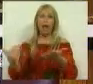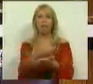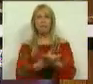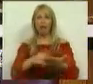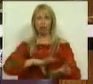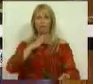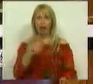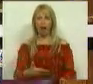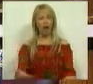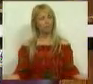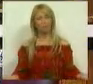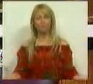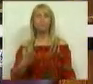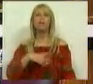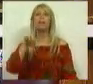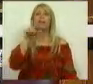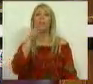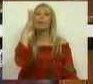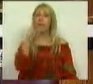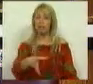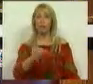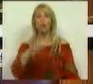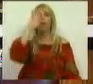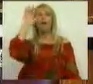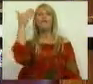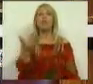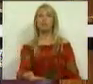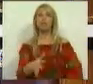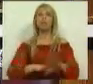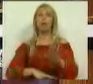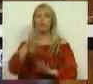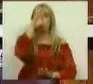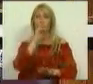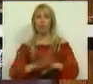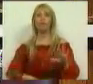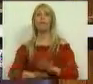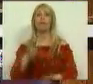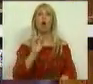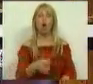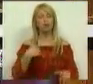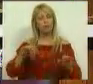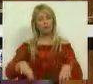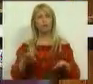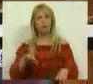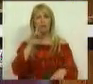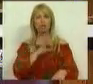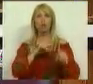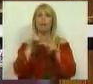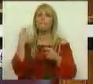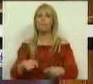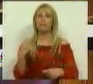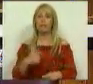também dizer-lhe que aquilo que Vossas Excelências estão a fazer e o Governo está a fazer é, e vou acabar, Sra. Presidente,